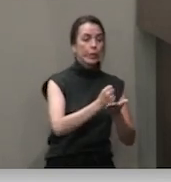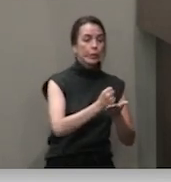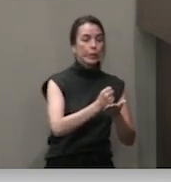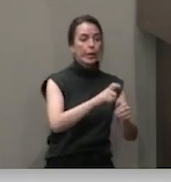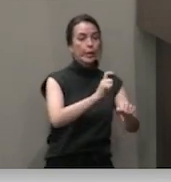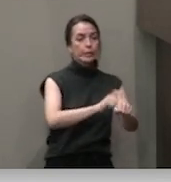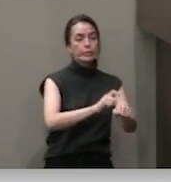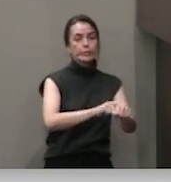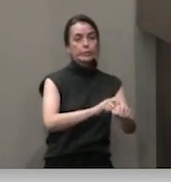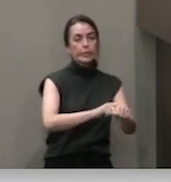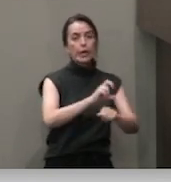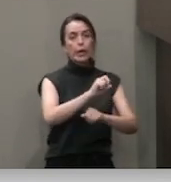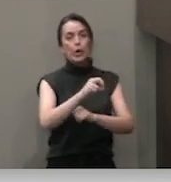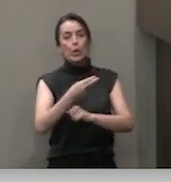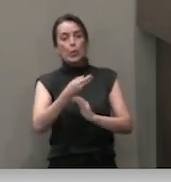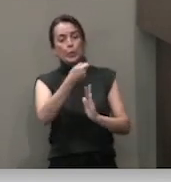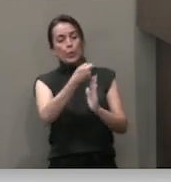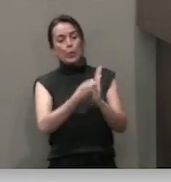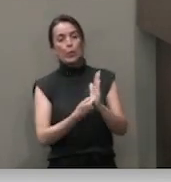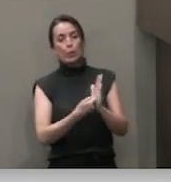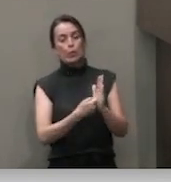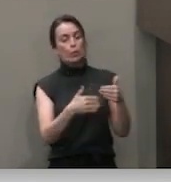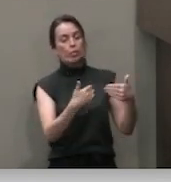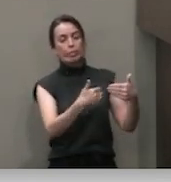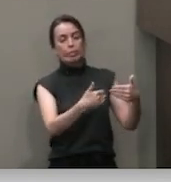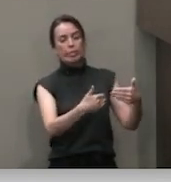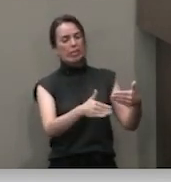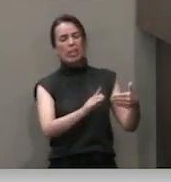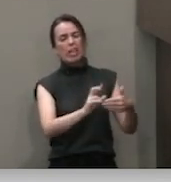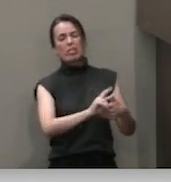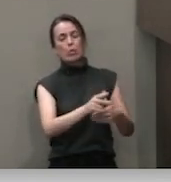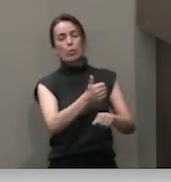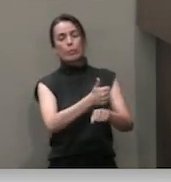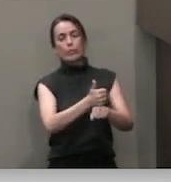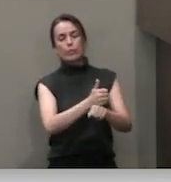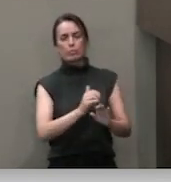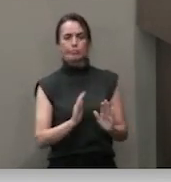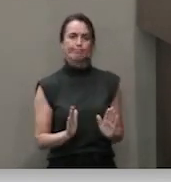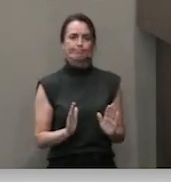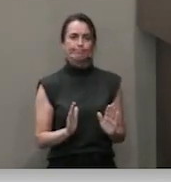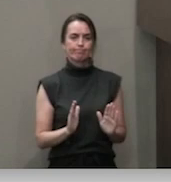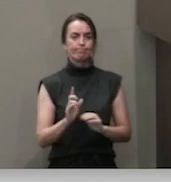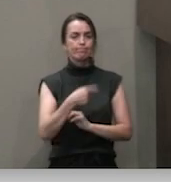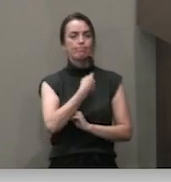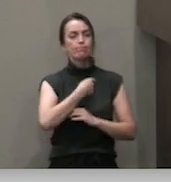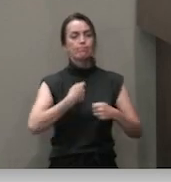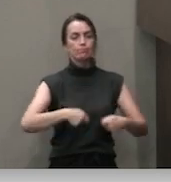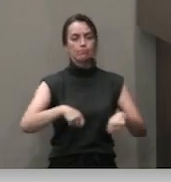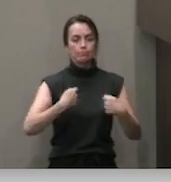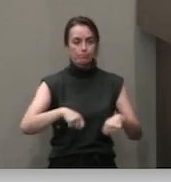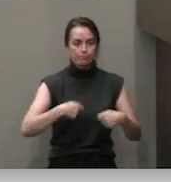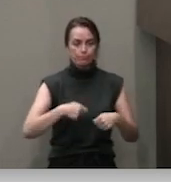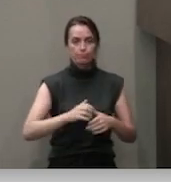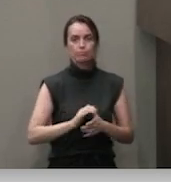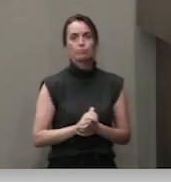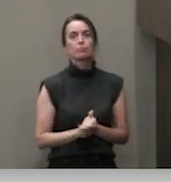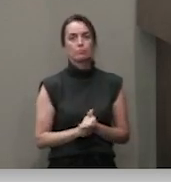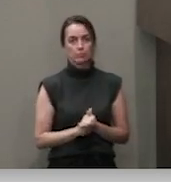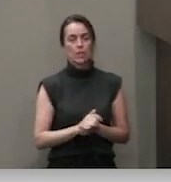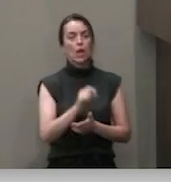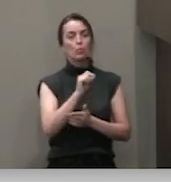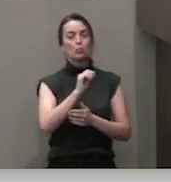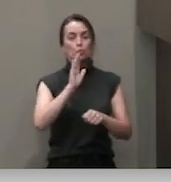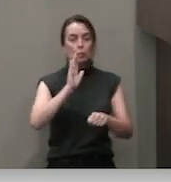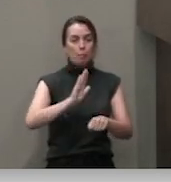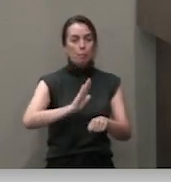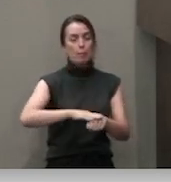temporariamente ou concursado que vai deixar de ser um profissional nós precisamos daquilo que é mais